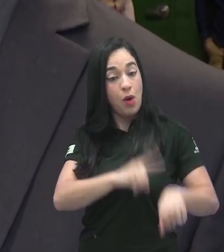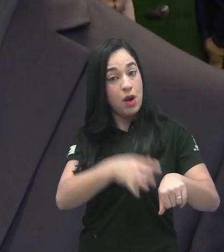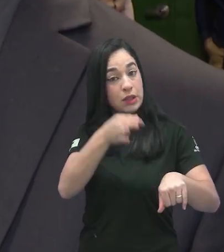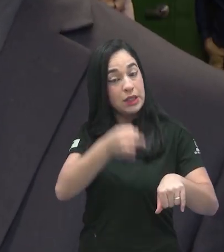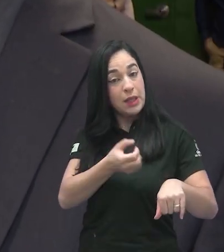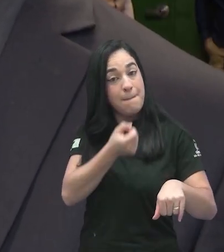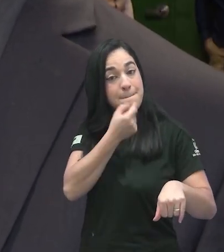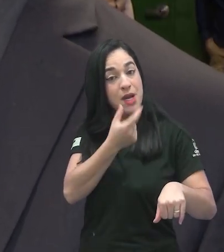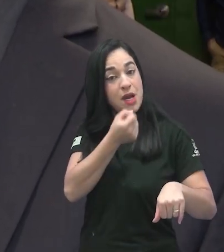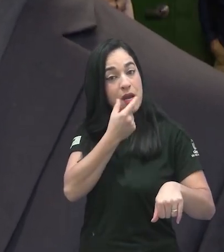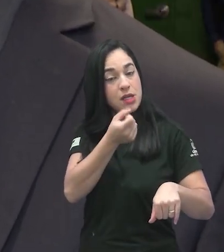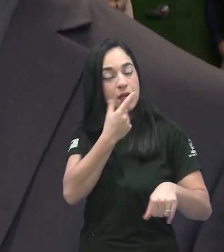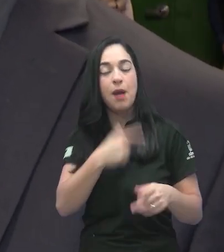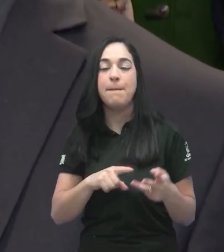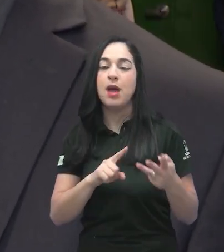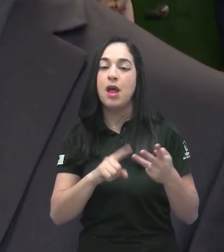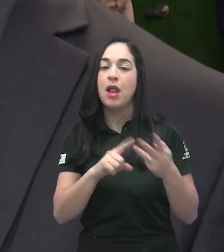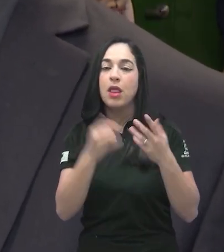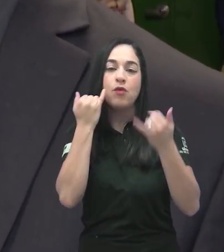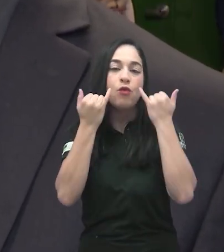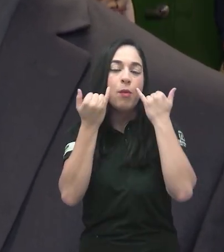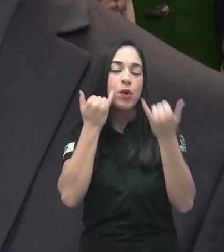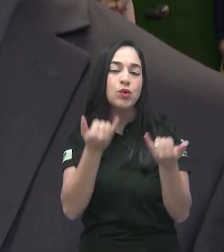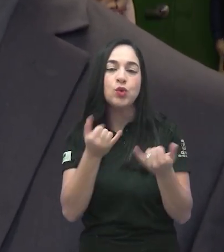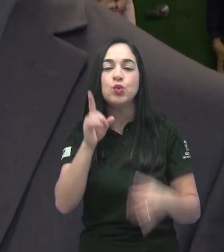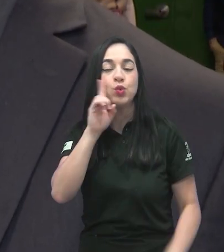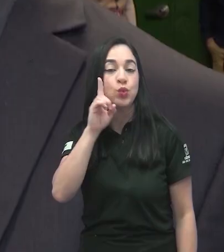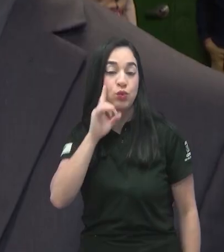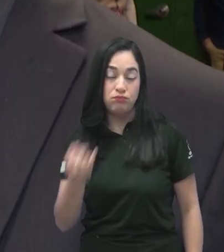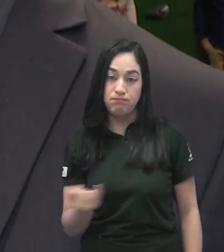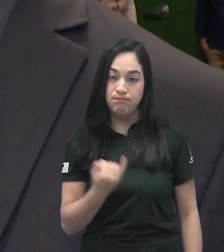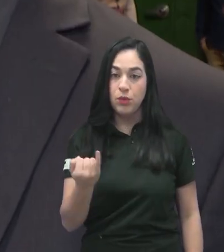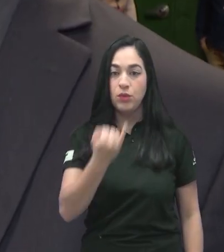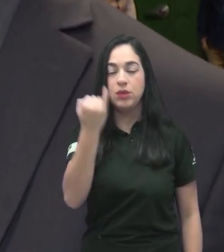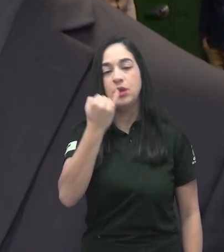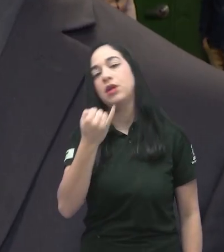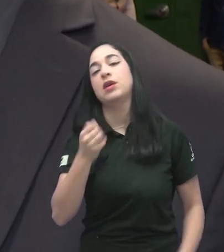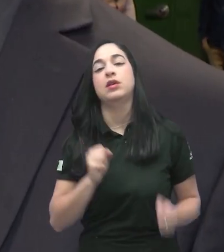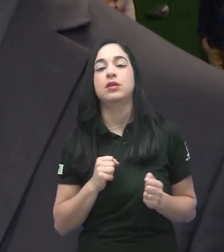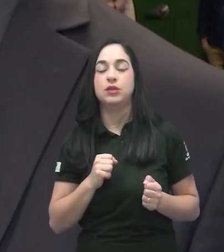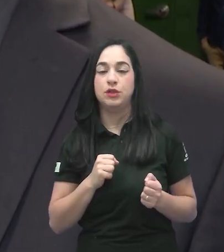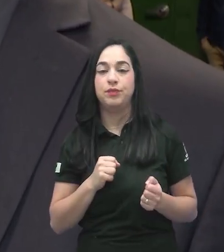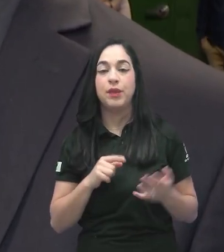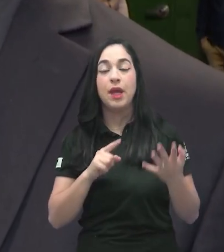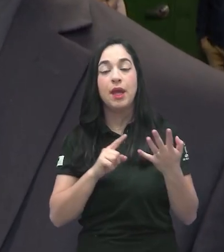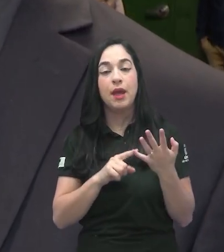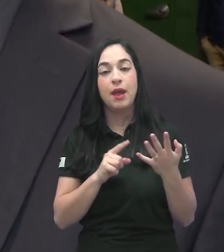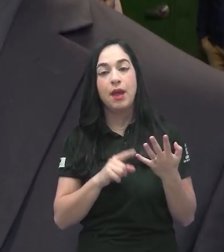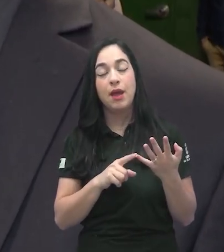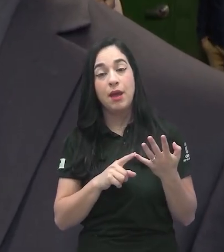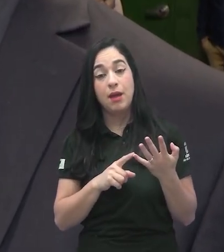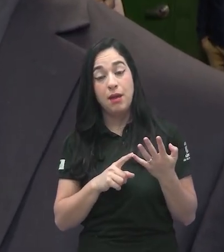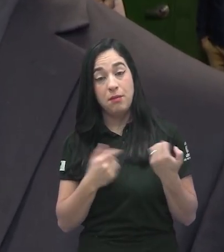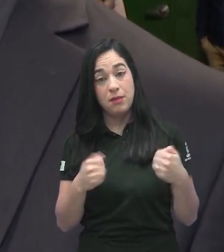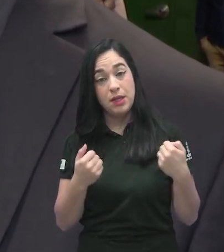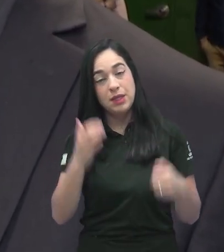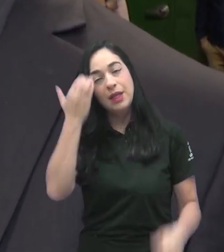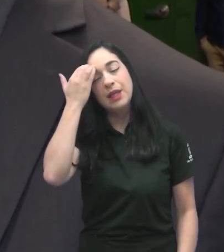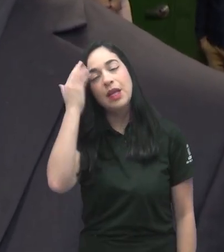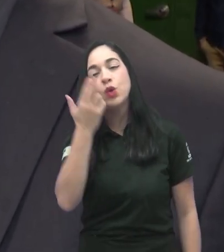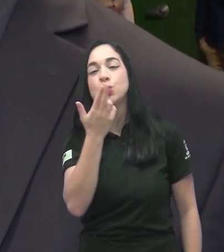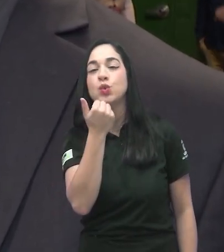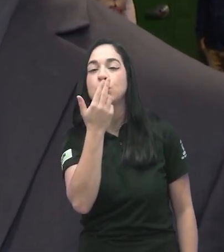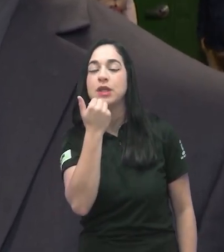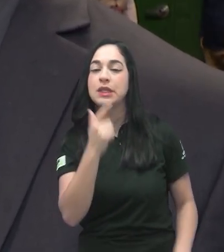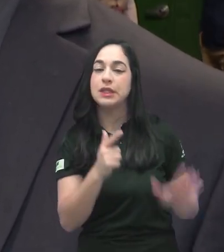horário de tomar medicamento, trazendo informações importantes do dia a dia, vendo e orientando aí a necessidade